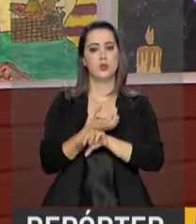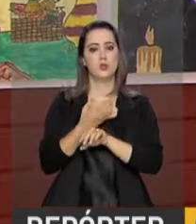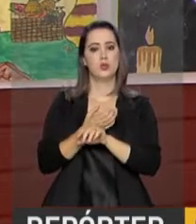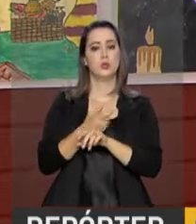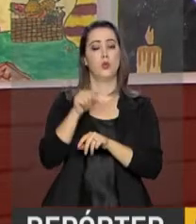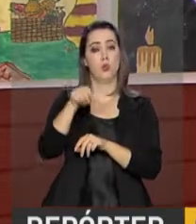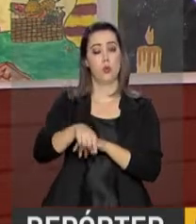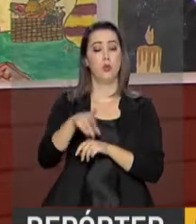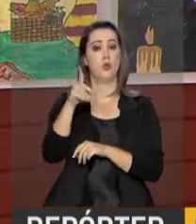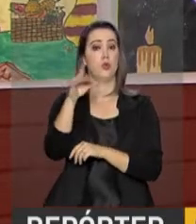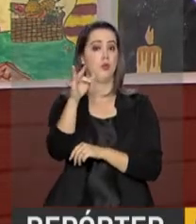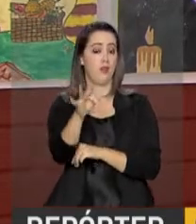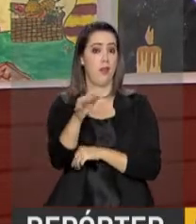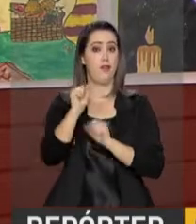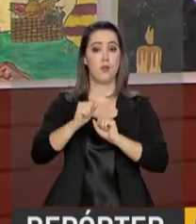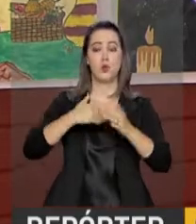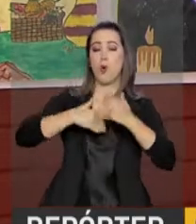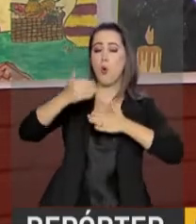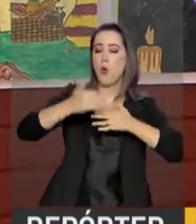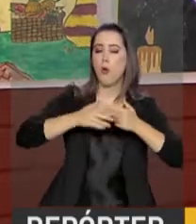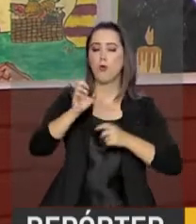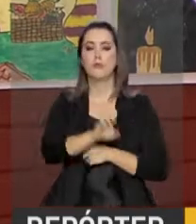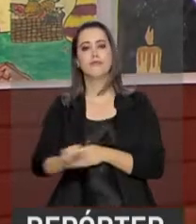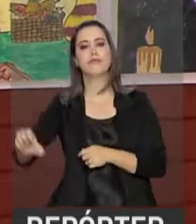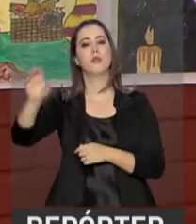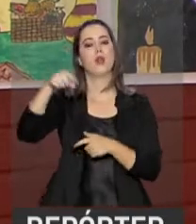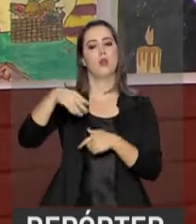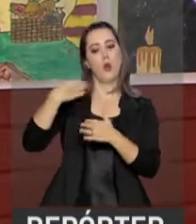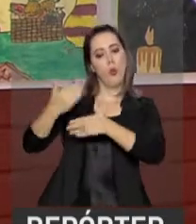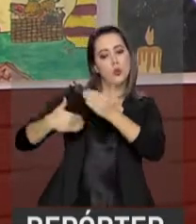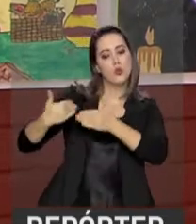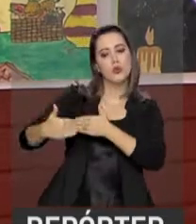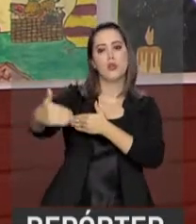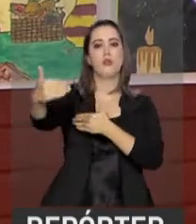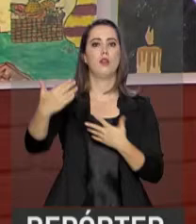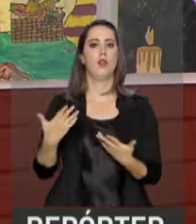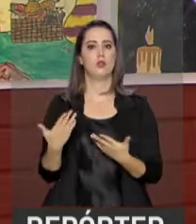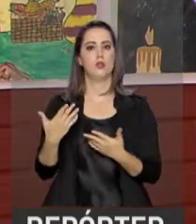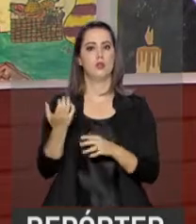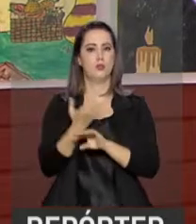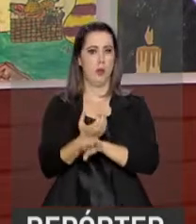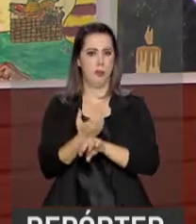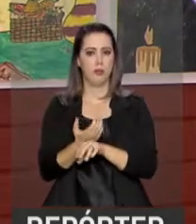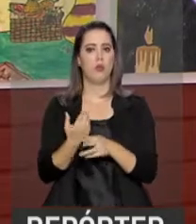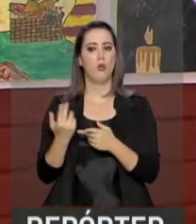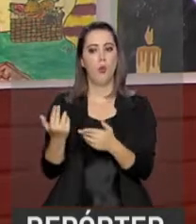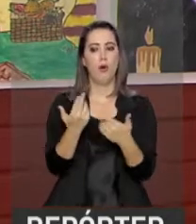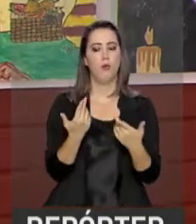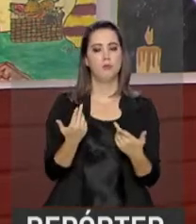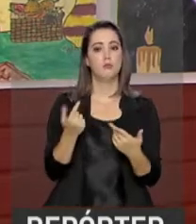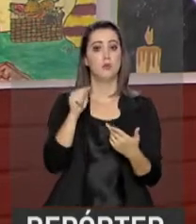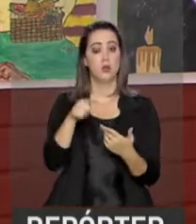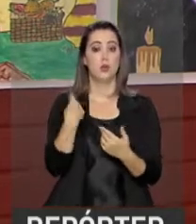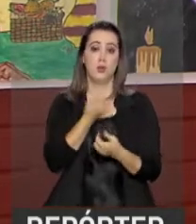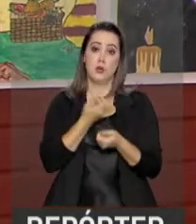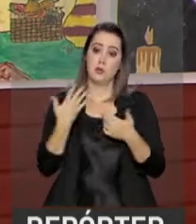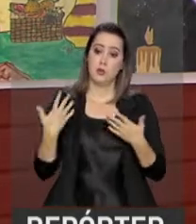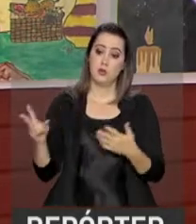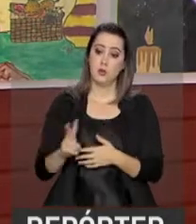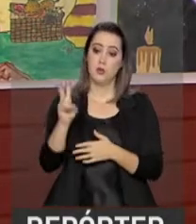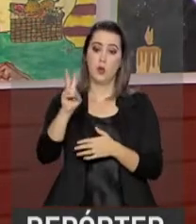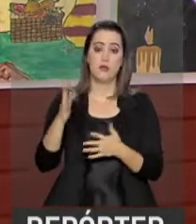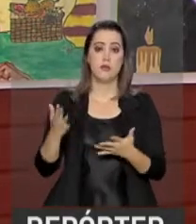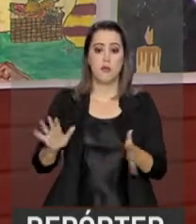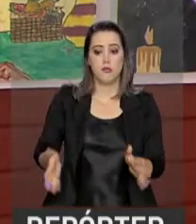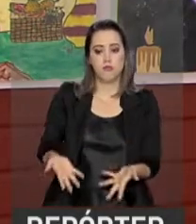qualquer estado, ele vai ter continuidade daquele conteúdo. Ele não vai ficar perdido. Claro que nós temos que valorizar a cultura de cada